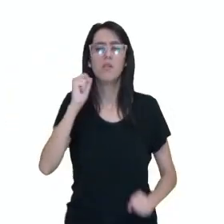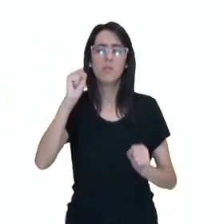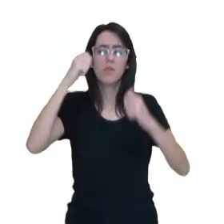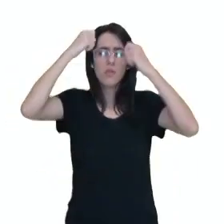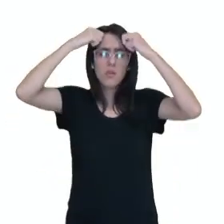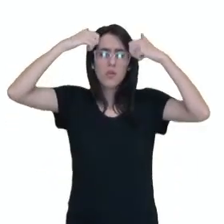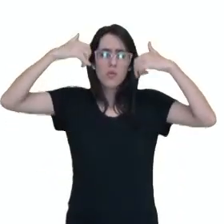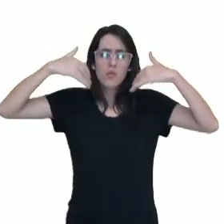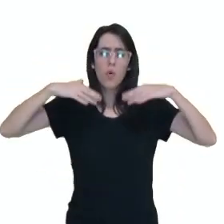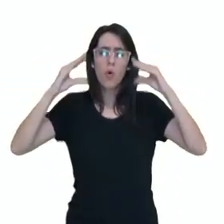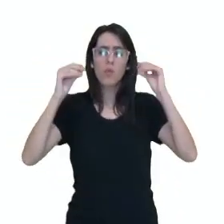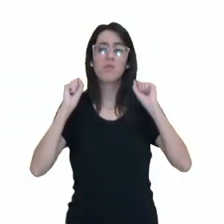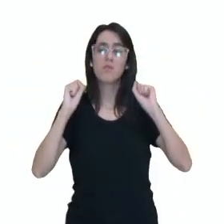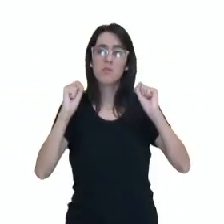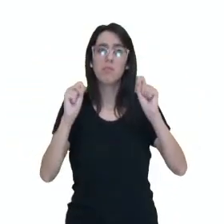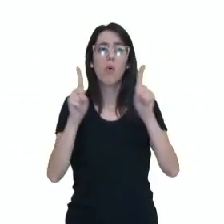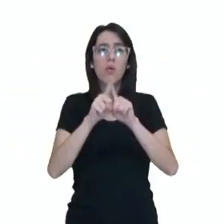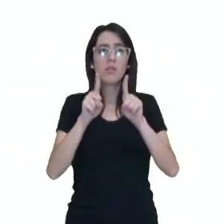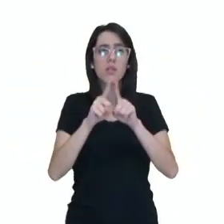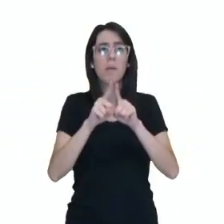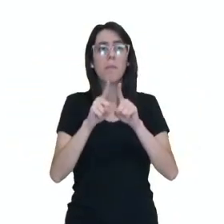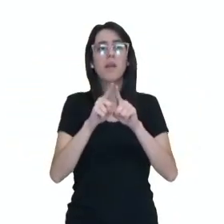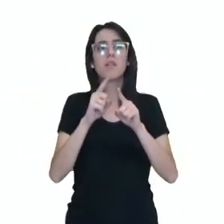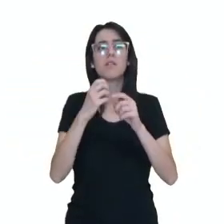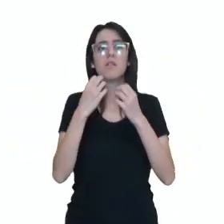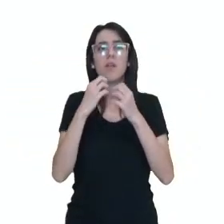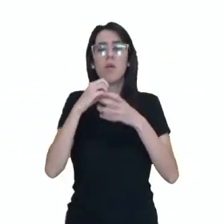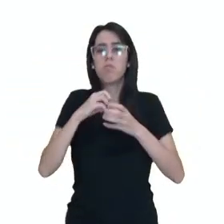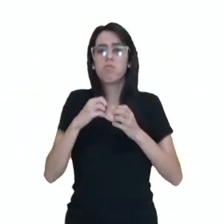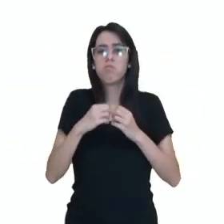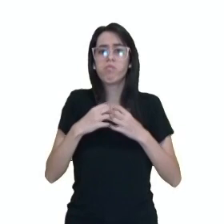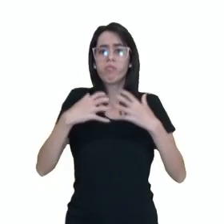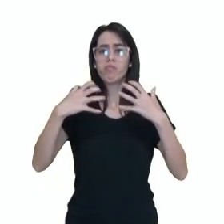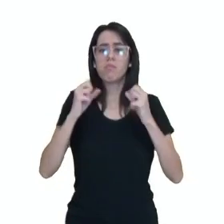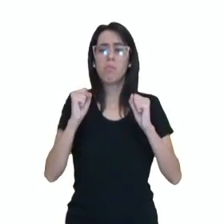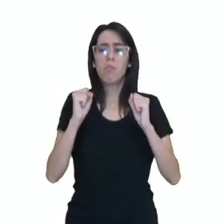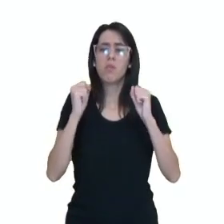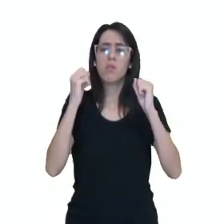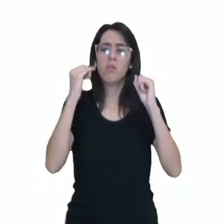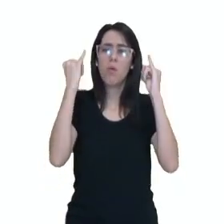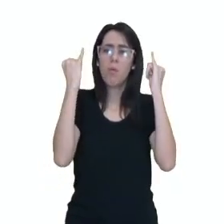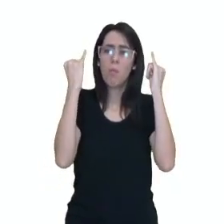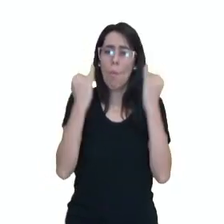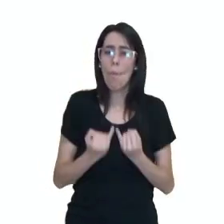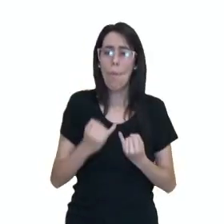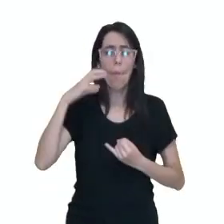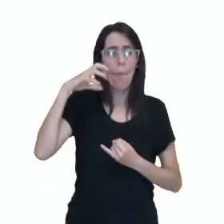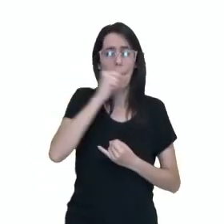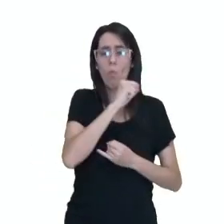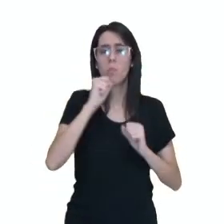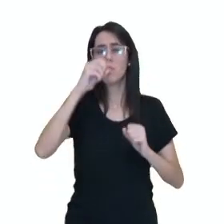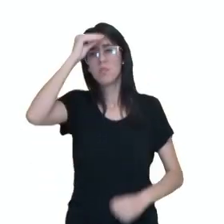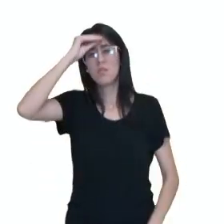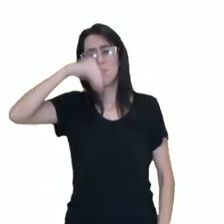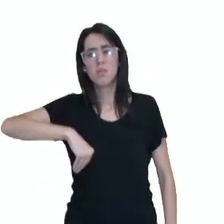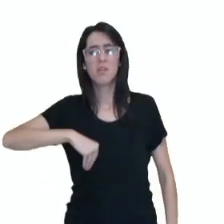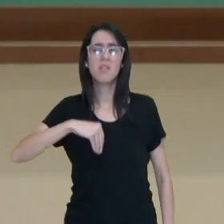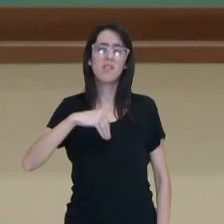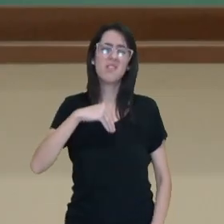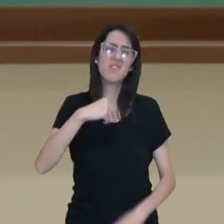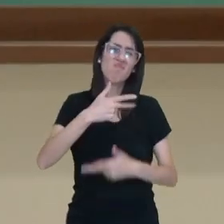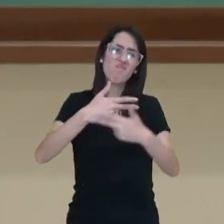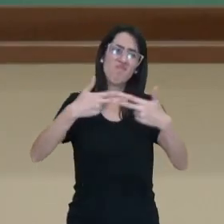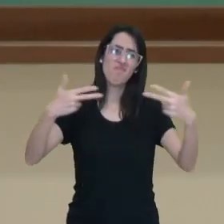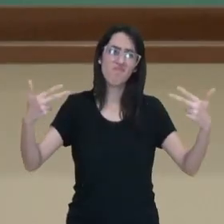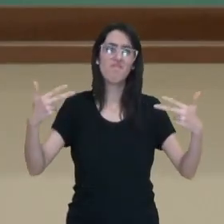noturno, inchaço nos gânglios linfáticos, perda rápida de peso, cansaço, perda de energia, fadiga, entre outros.